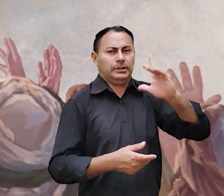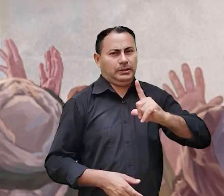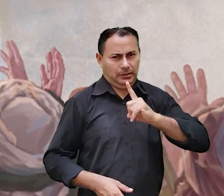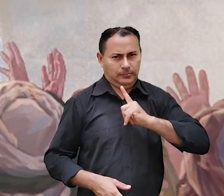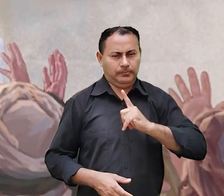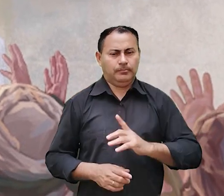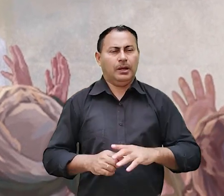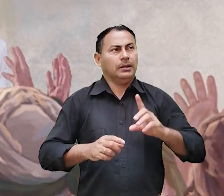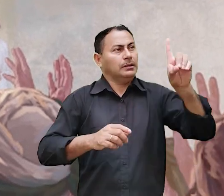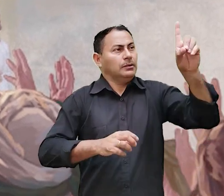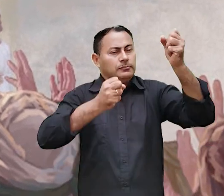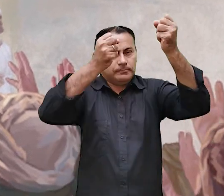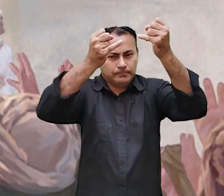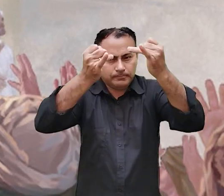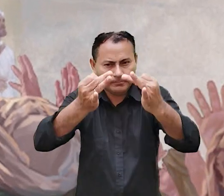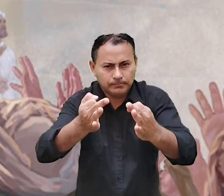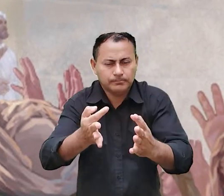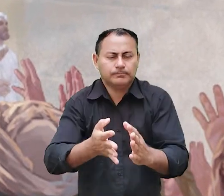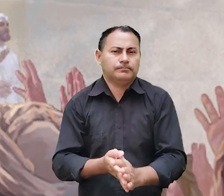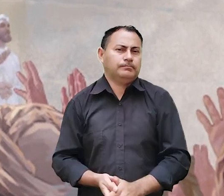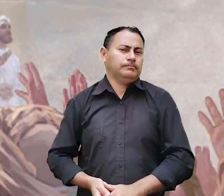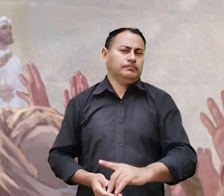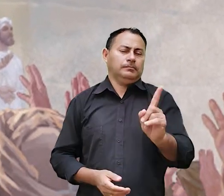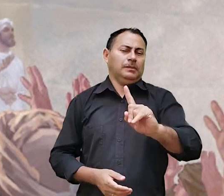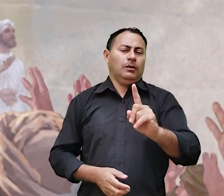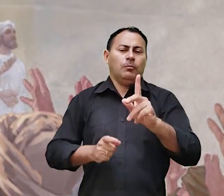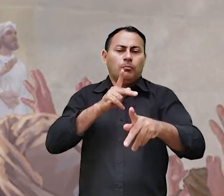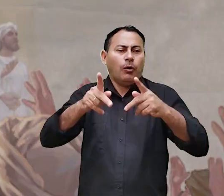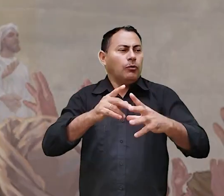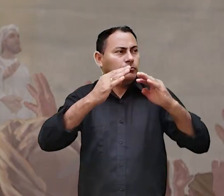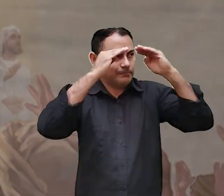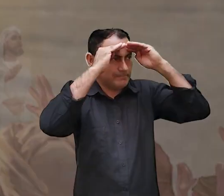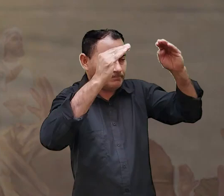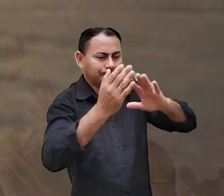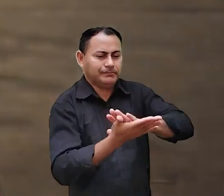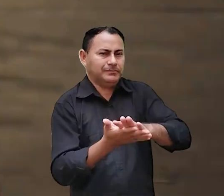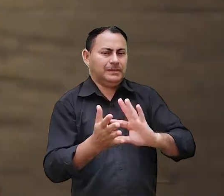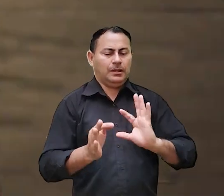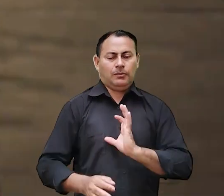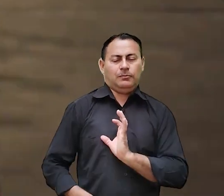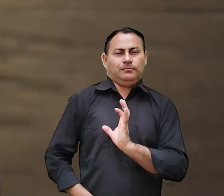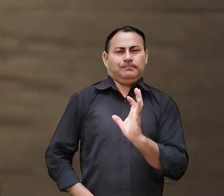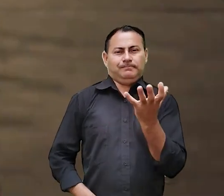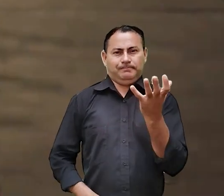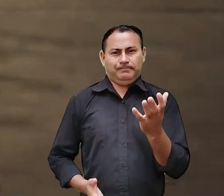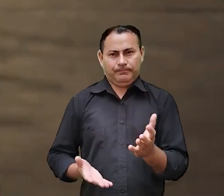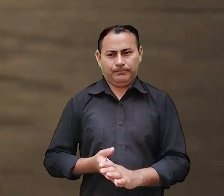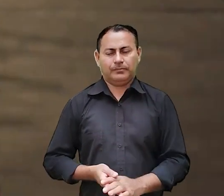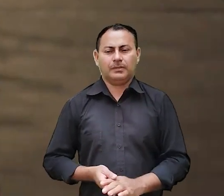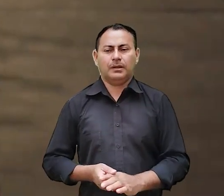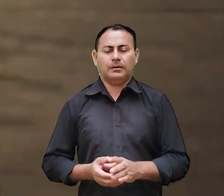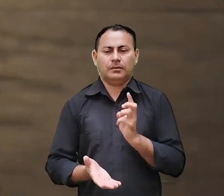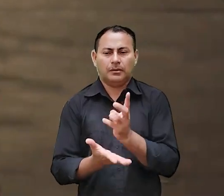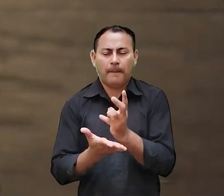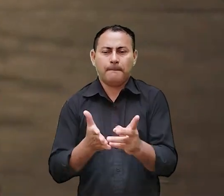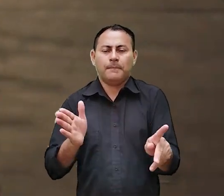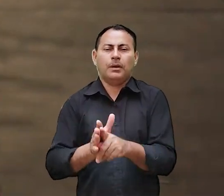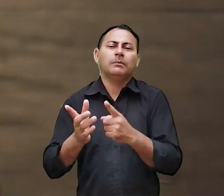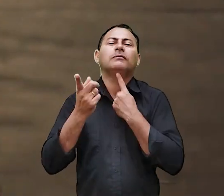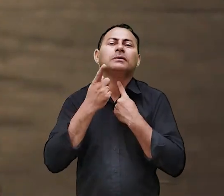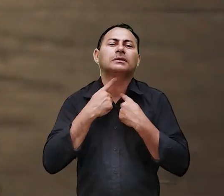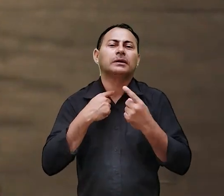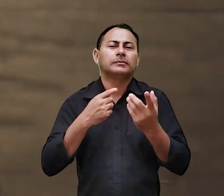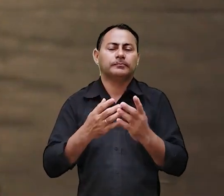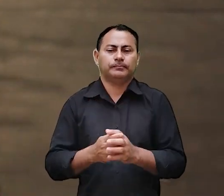entretanto Deus explicou para ele que o povo não o ouviria nem se converteria eles seguiriam sua